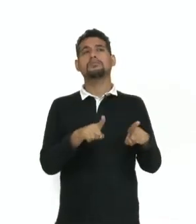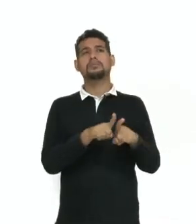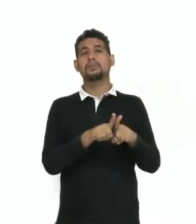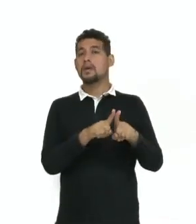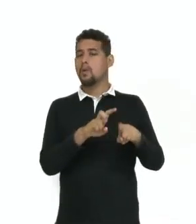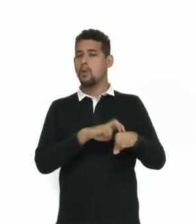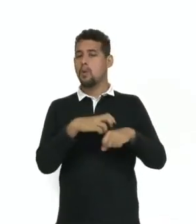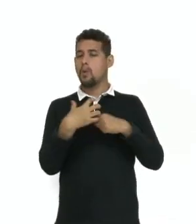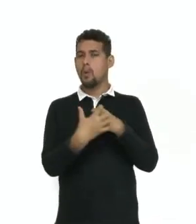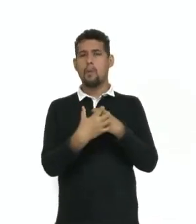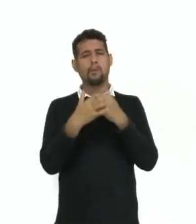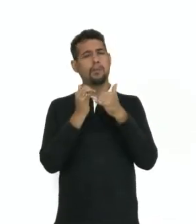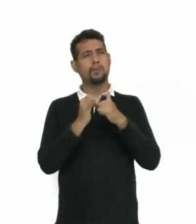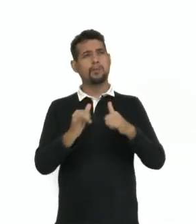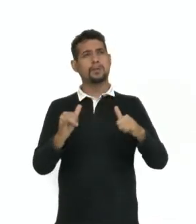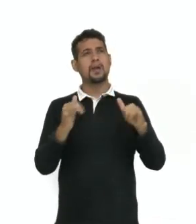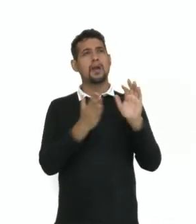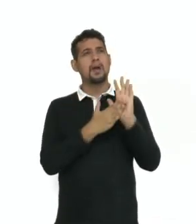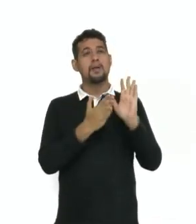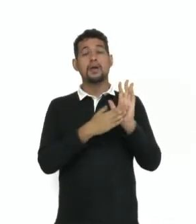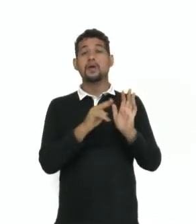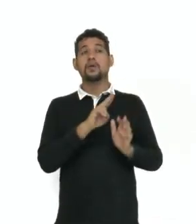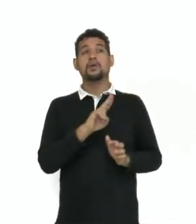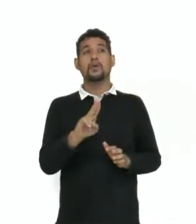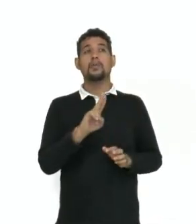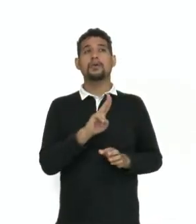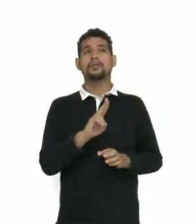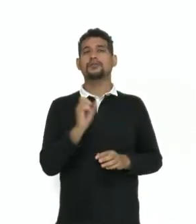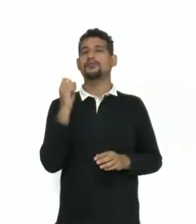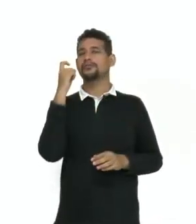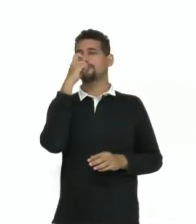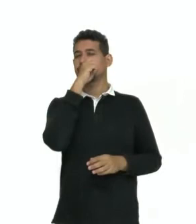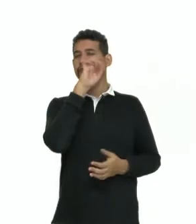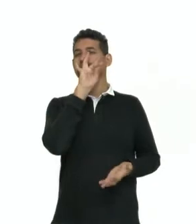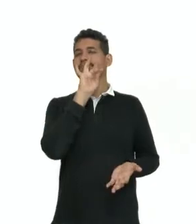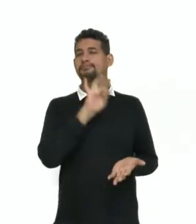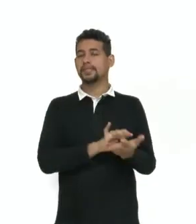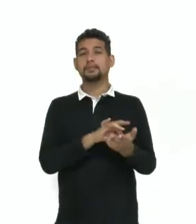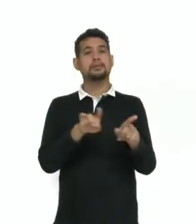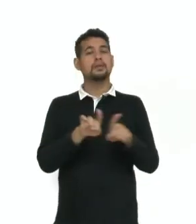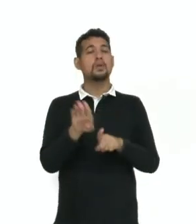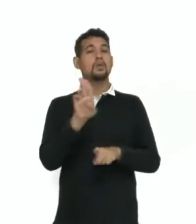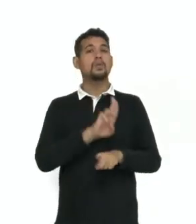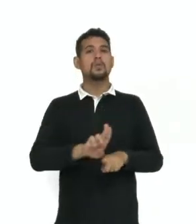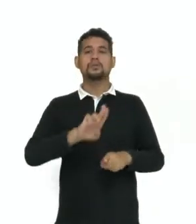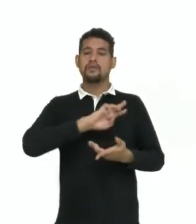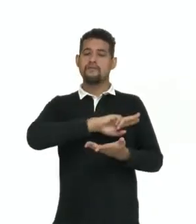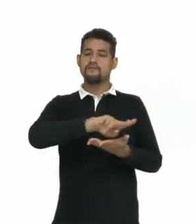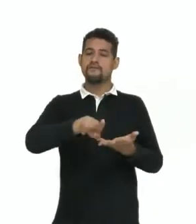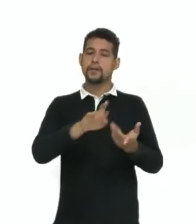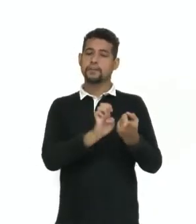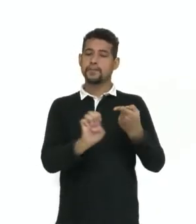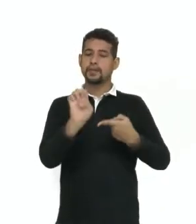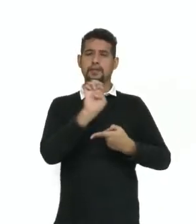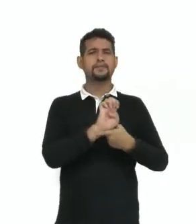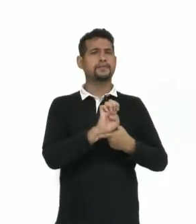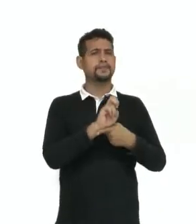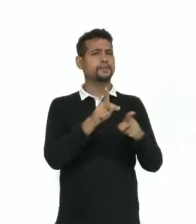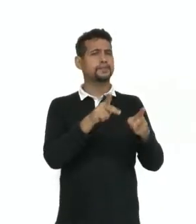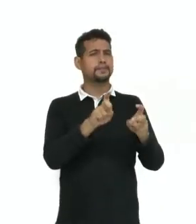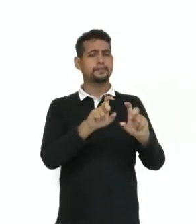todo o país. Então a campanha intitulada Difícil Mesmo tem sido cedida para uso em outros estados. Olha aqui como é que